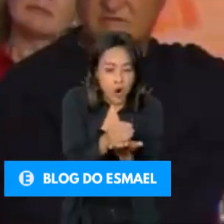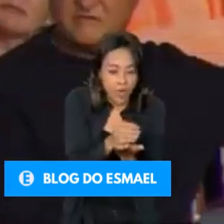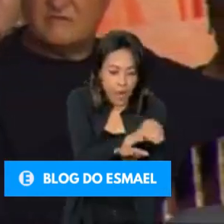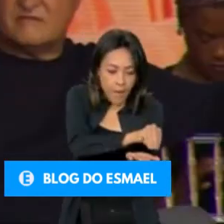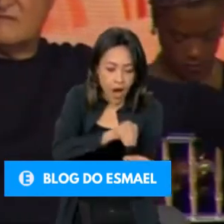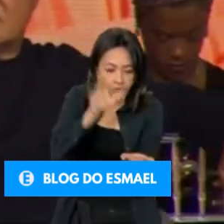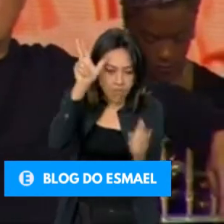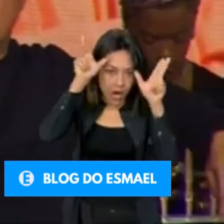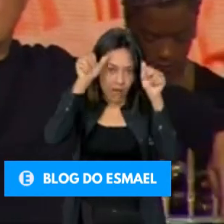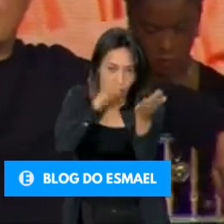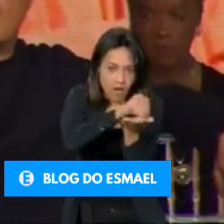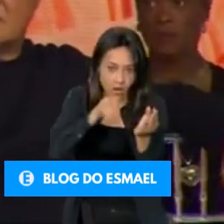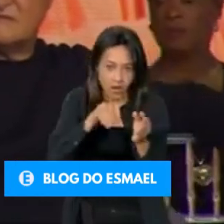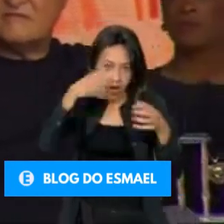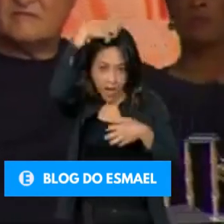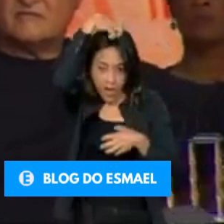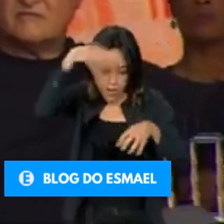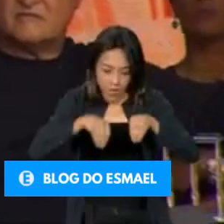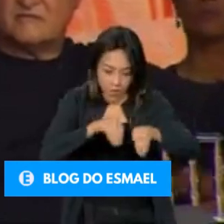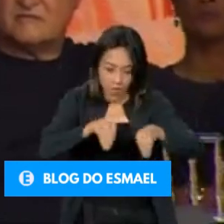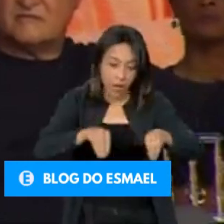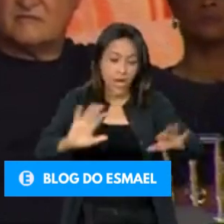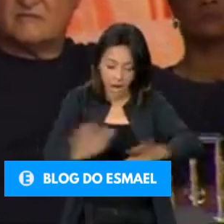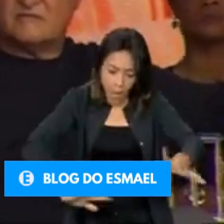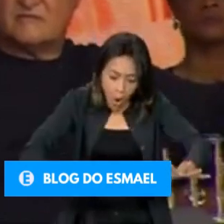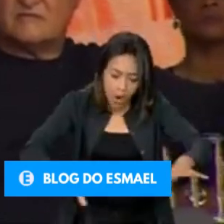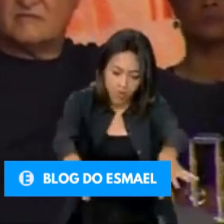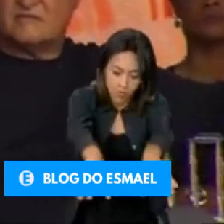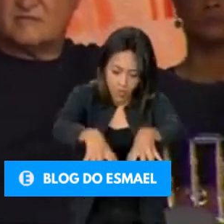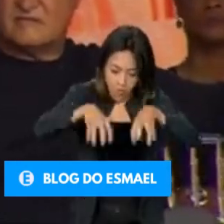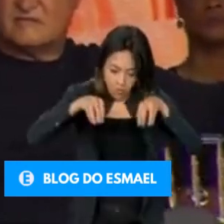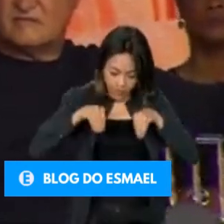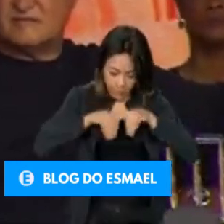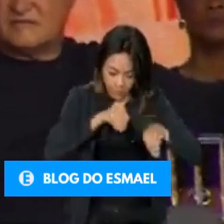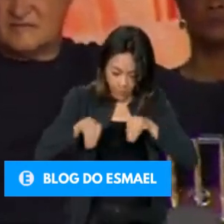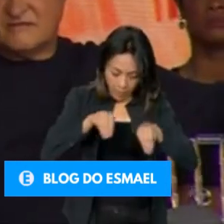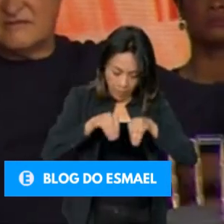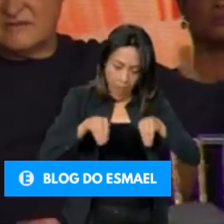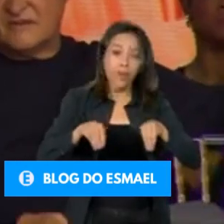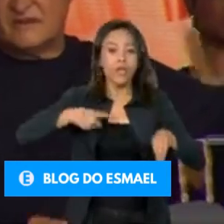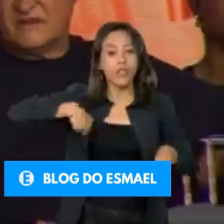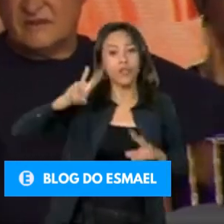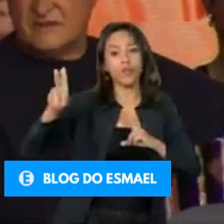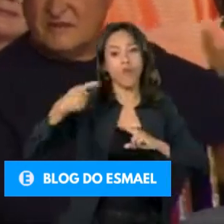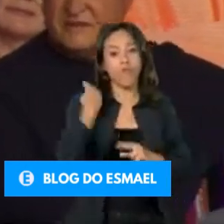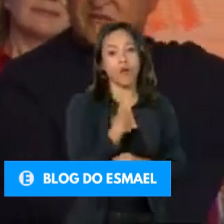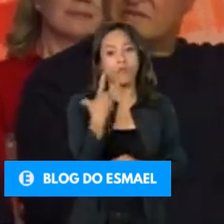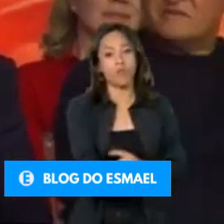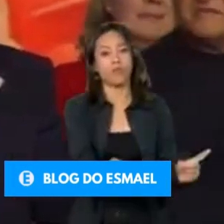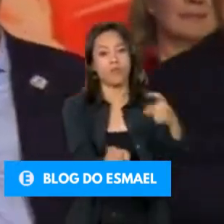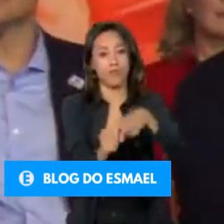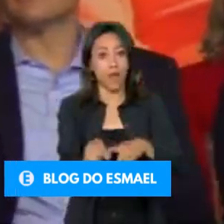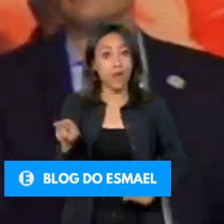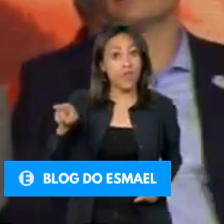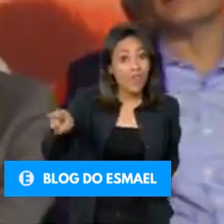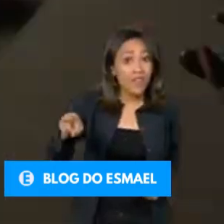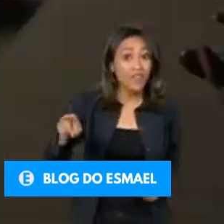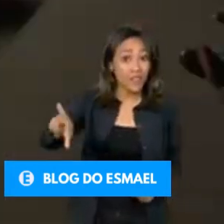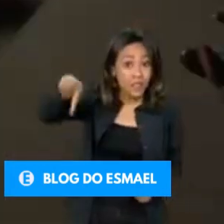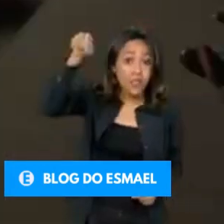começar, todas as pedras têm que voltar para o tabuleiro. E nós vamos voltar para o tabuleiro. E ele foi eleito presidente em